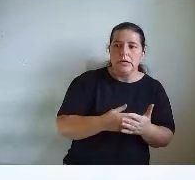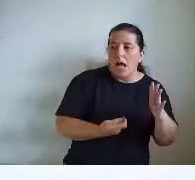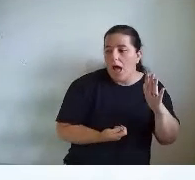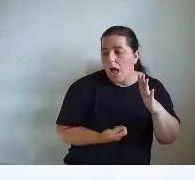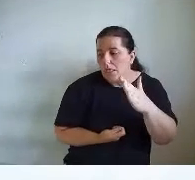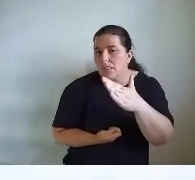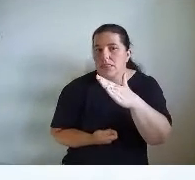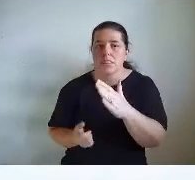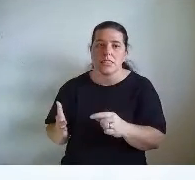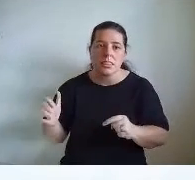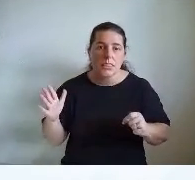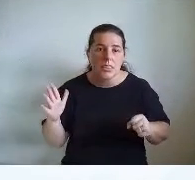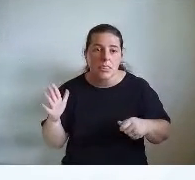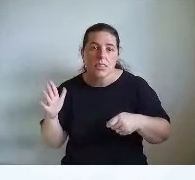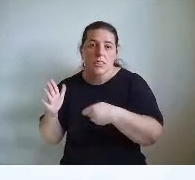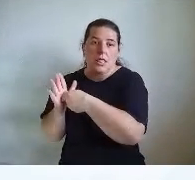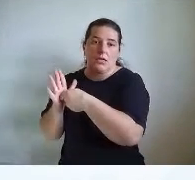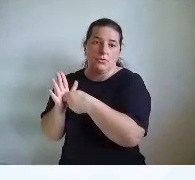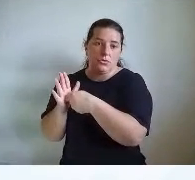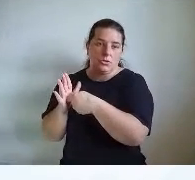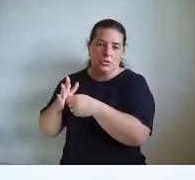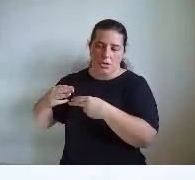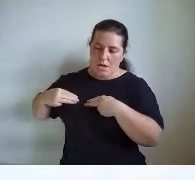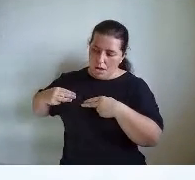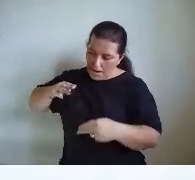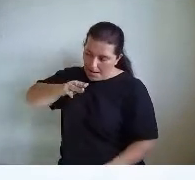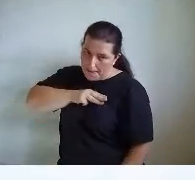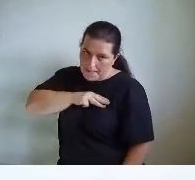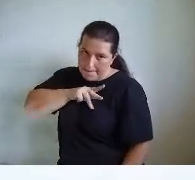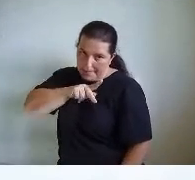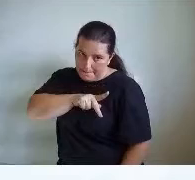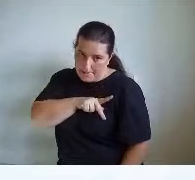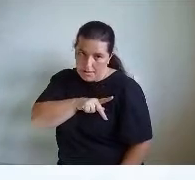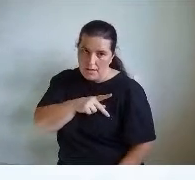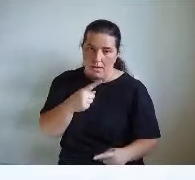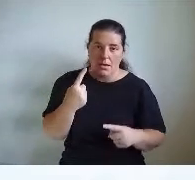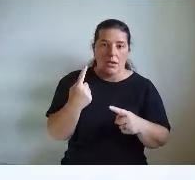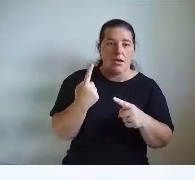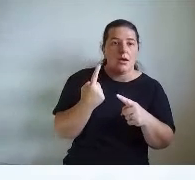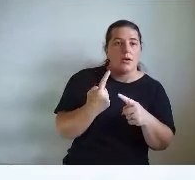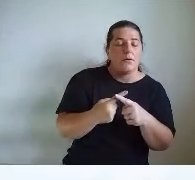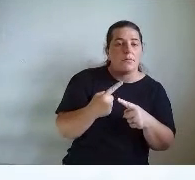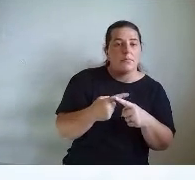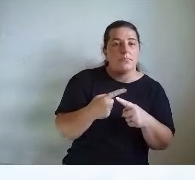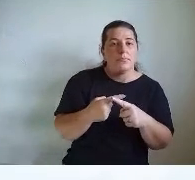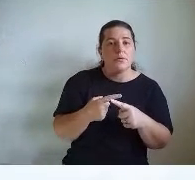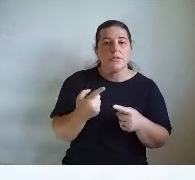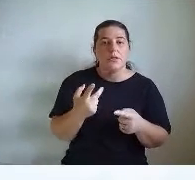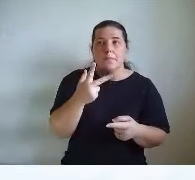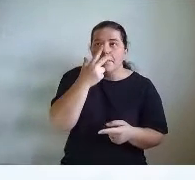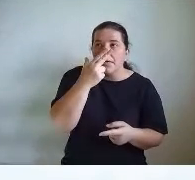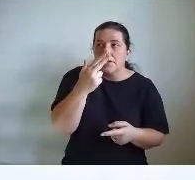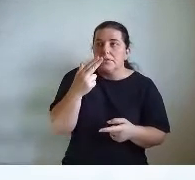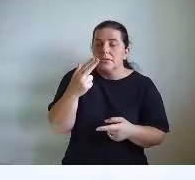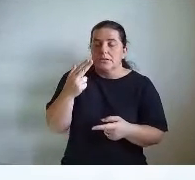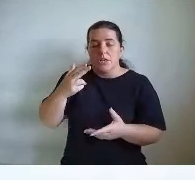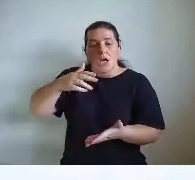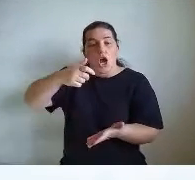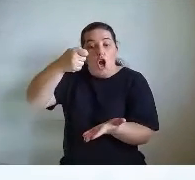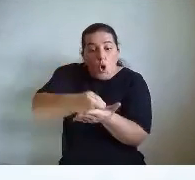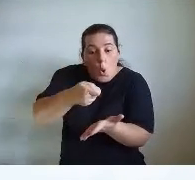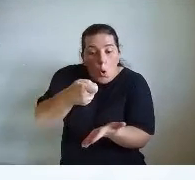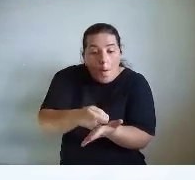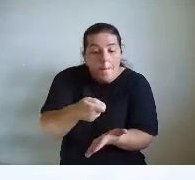subjetividade. O Nossa. poder, né, o poder de mando, ele chega a tal ponto que retira do trabalhador, inclusive essa clareza de